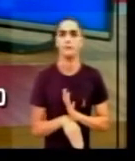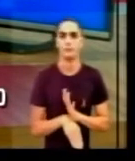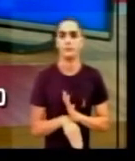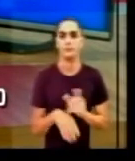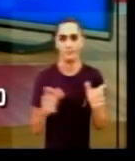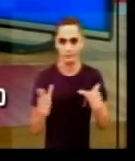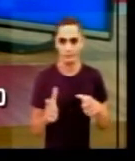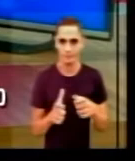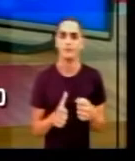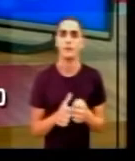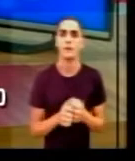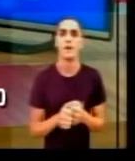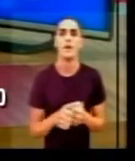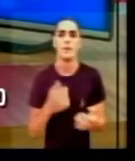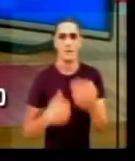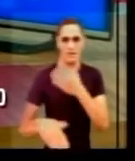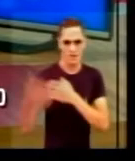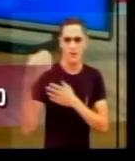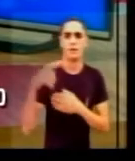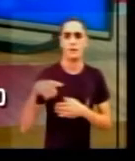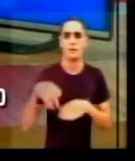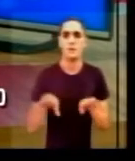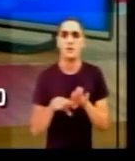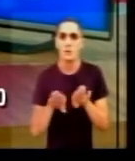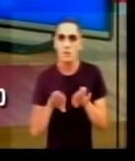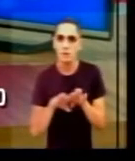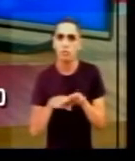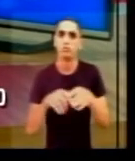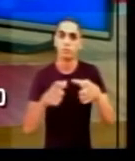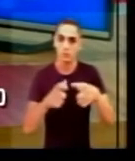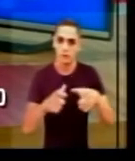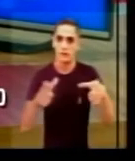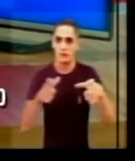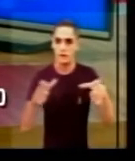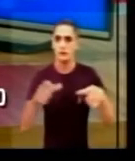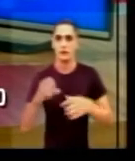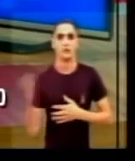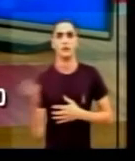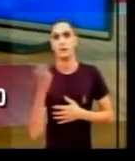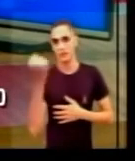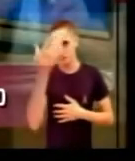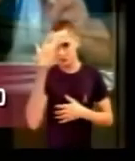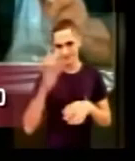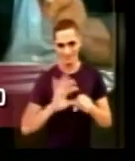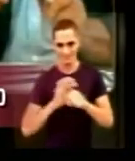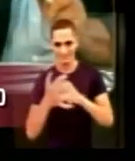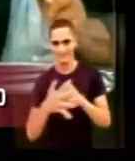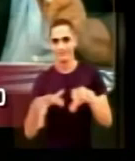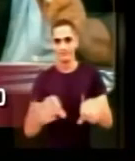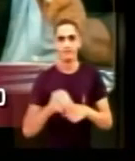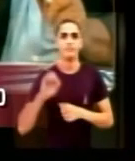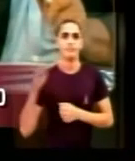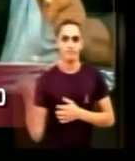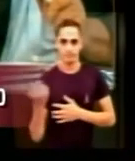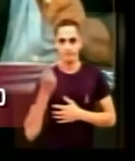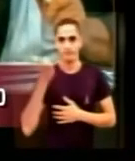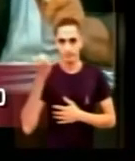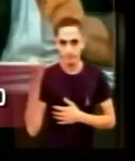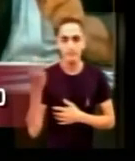semana persiste esse aumento de tendência de caso grave. Por quê? Porque esses casos graves, eles vão